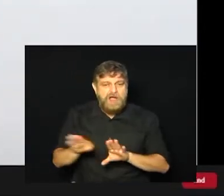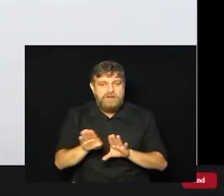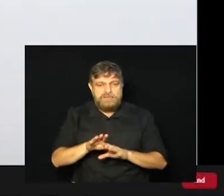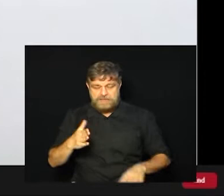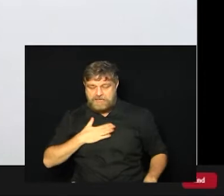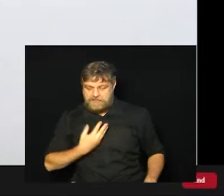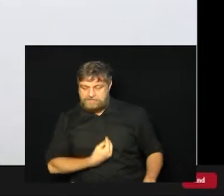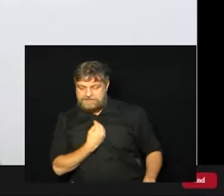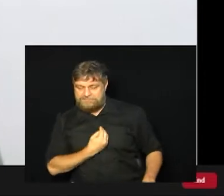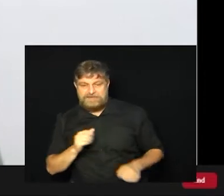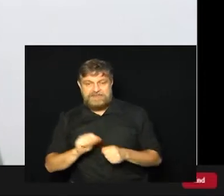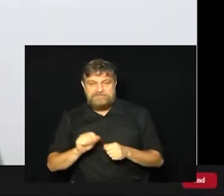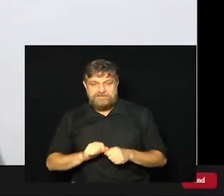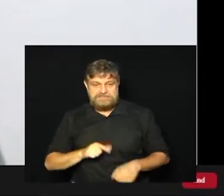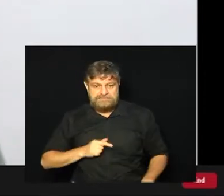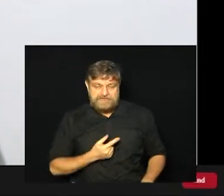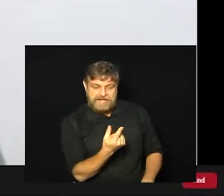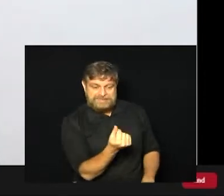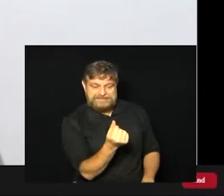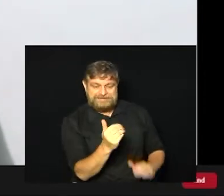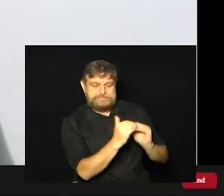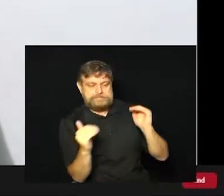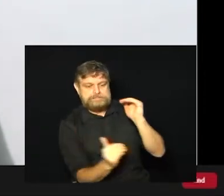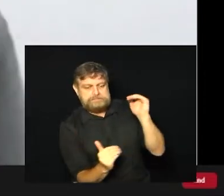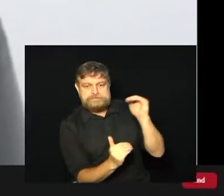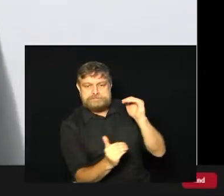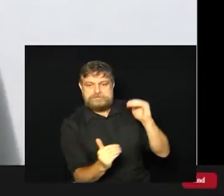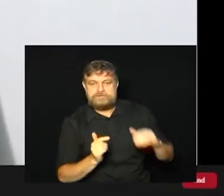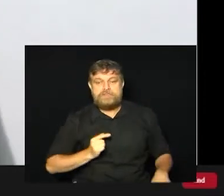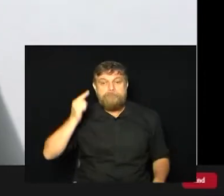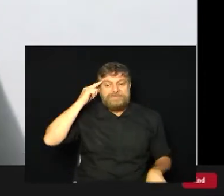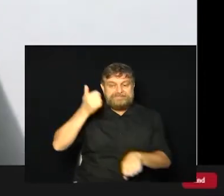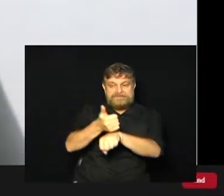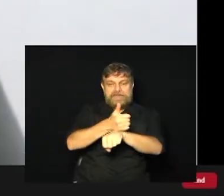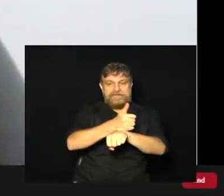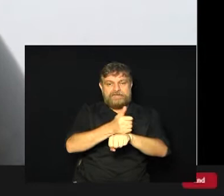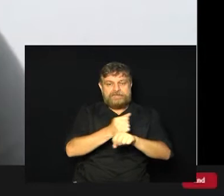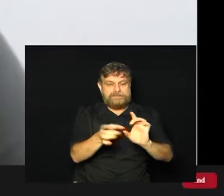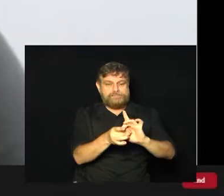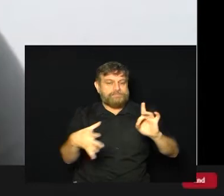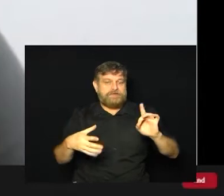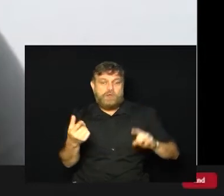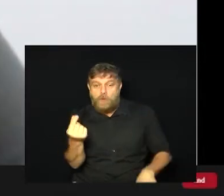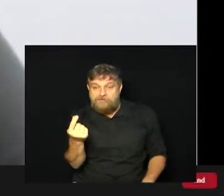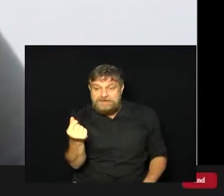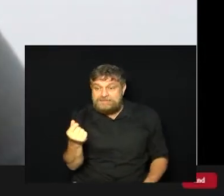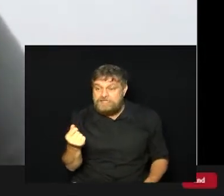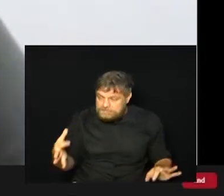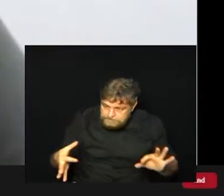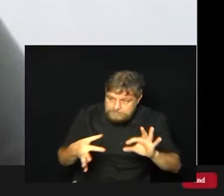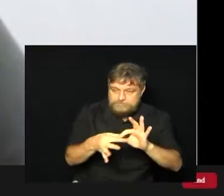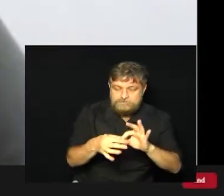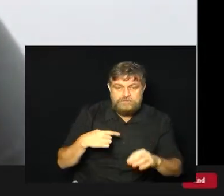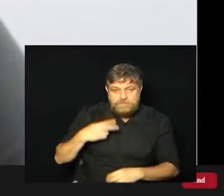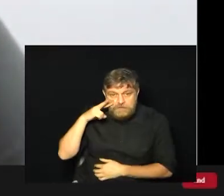que desequilibrem a minha vida financeira, ou pensar em carreira desconectado a finanças. Então, quando a gente vê